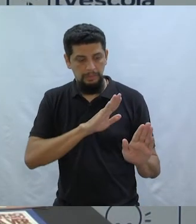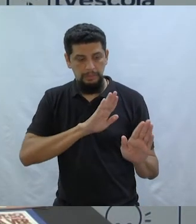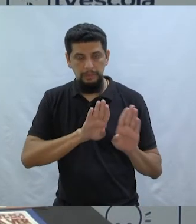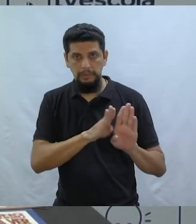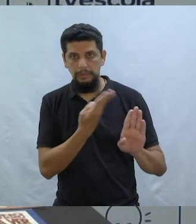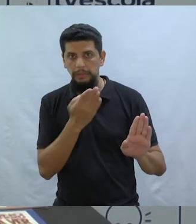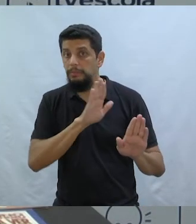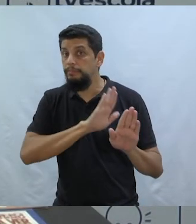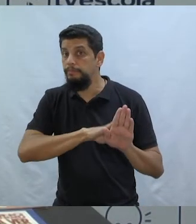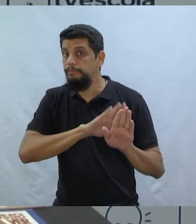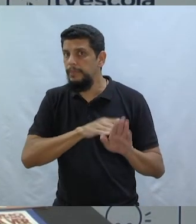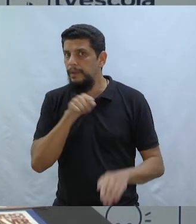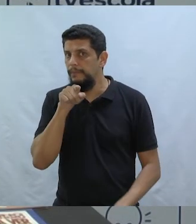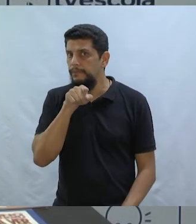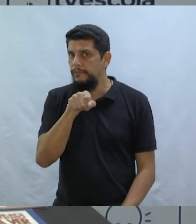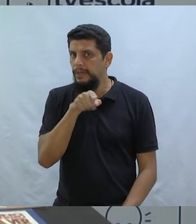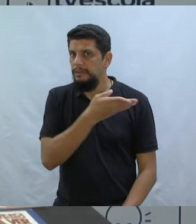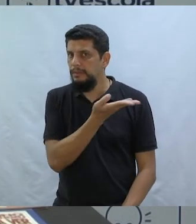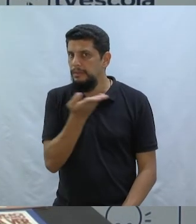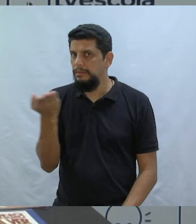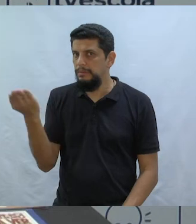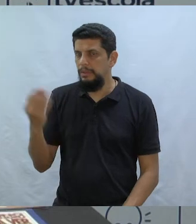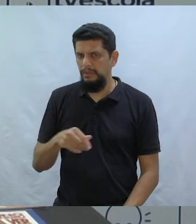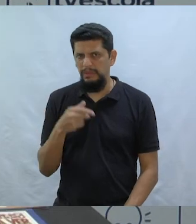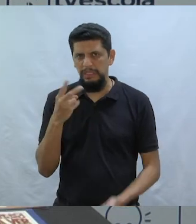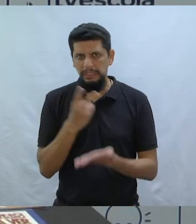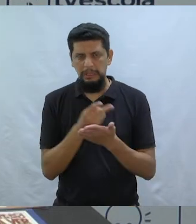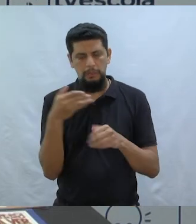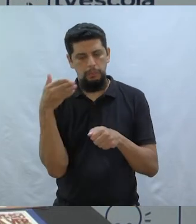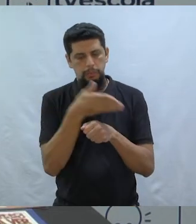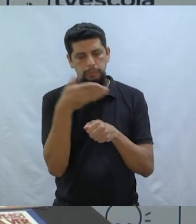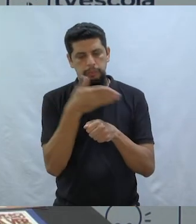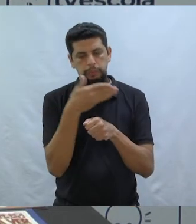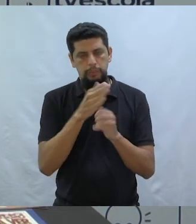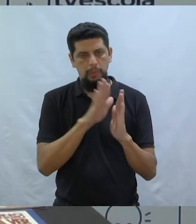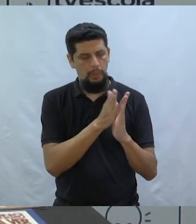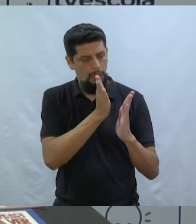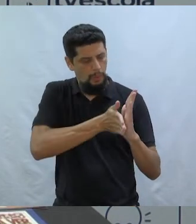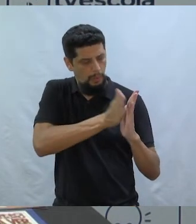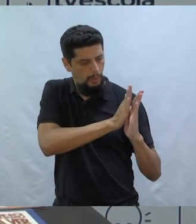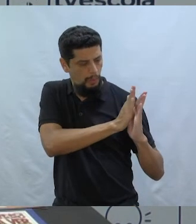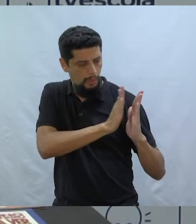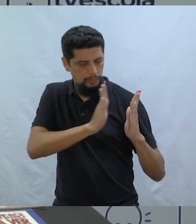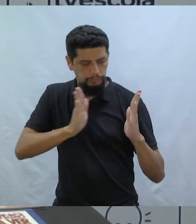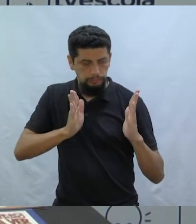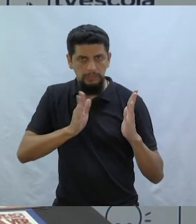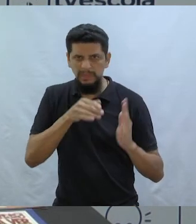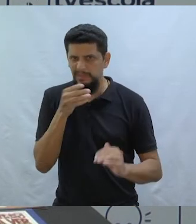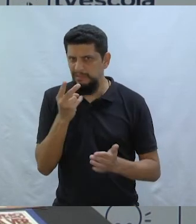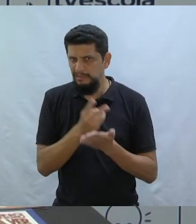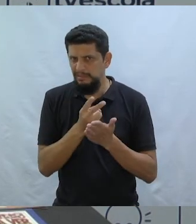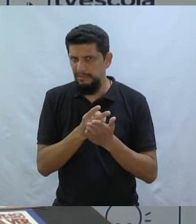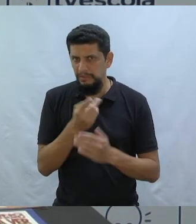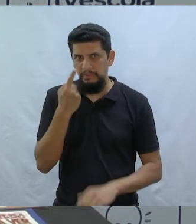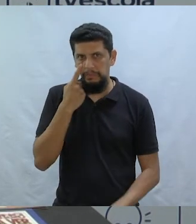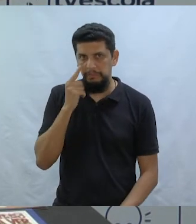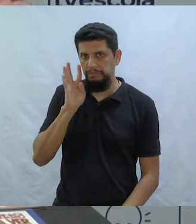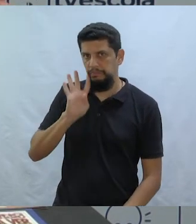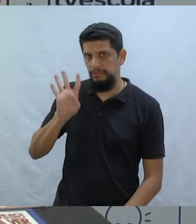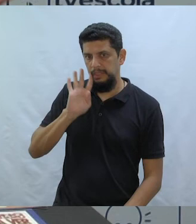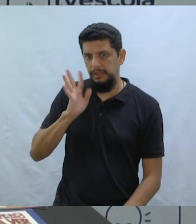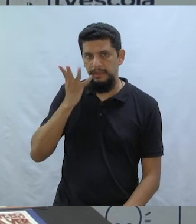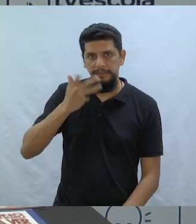porta e você Você vai à biblioteca Você tem o hábito de ir à biblioteca Viram que